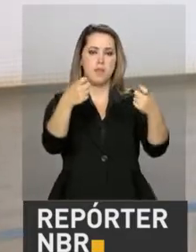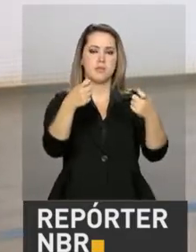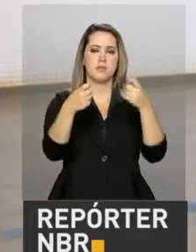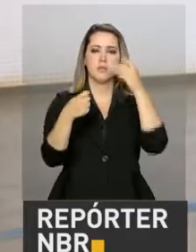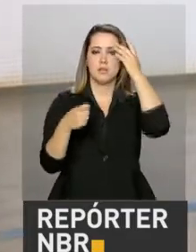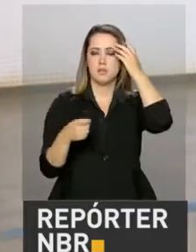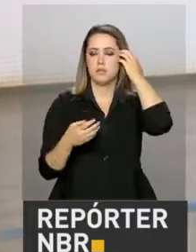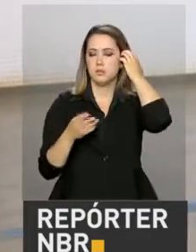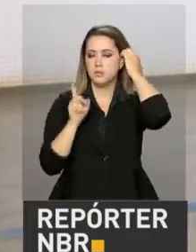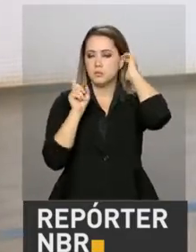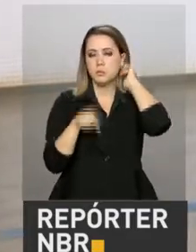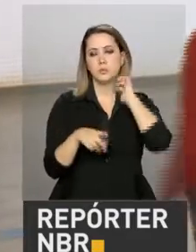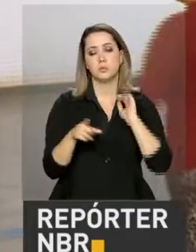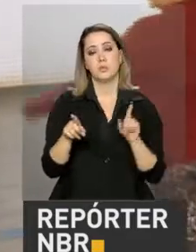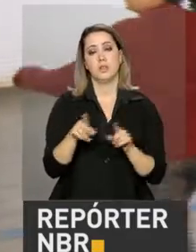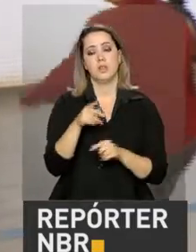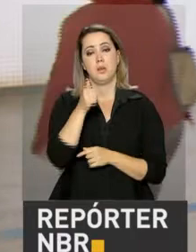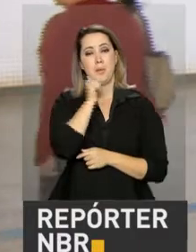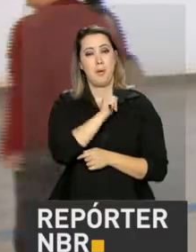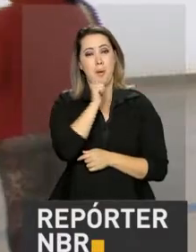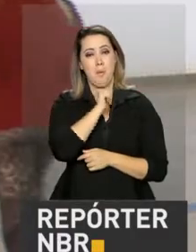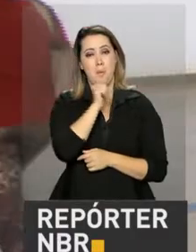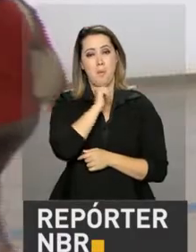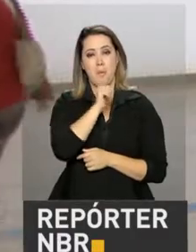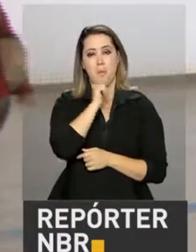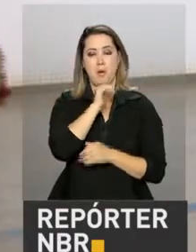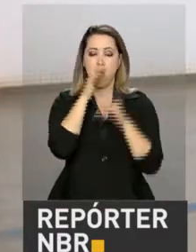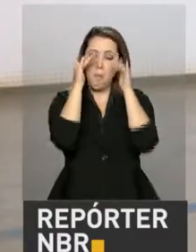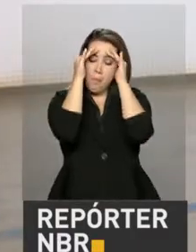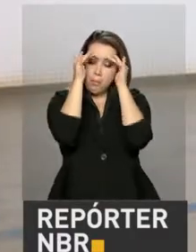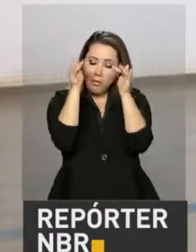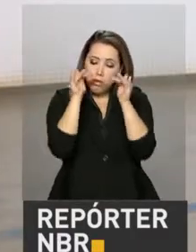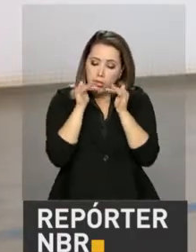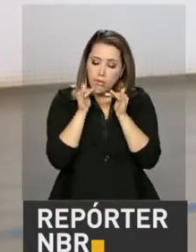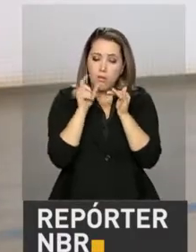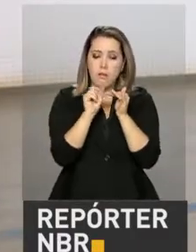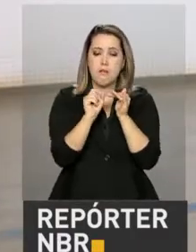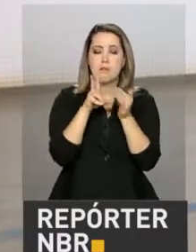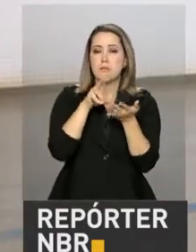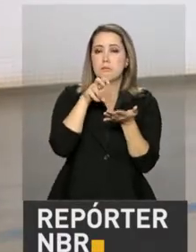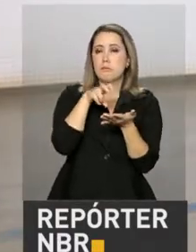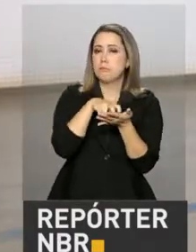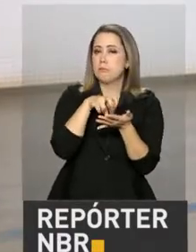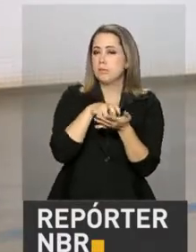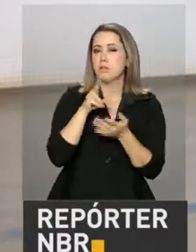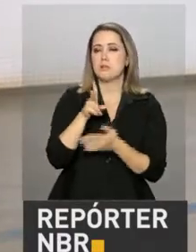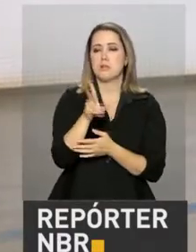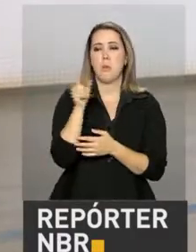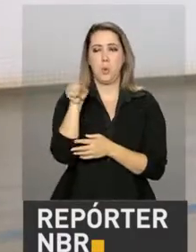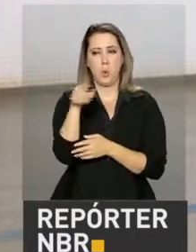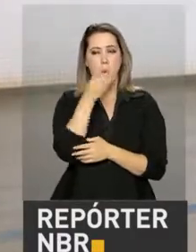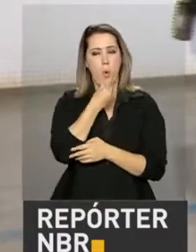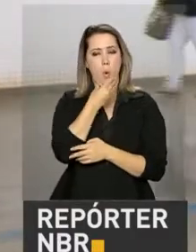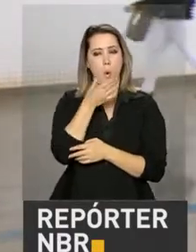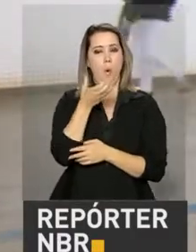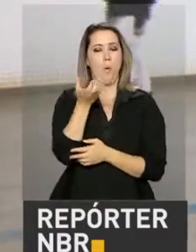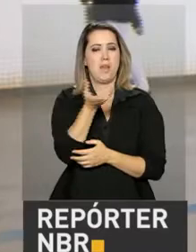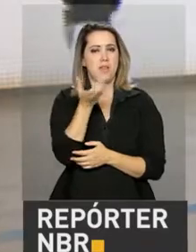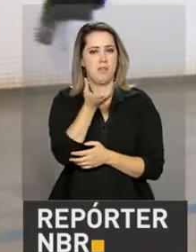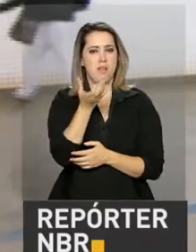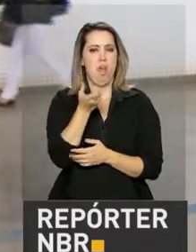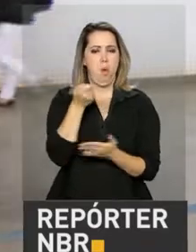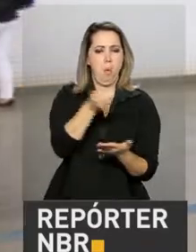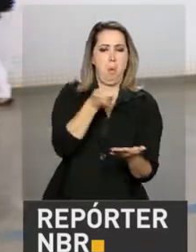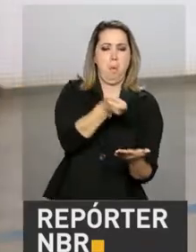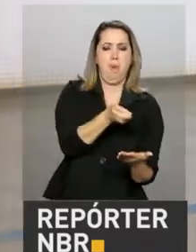E a mulher se sujeitar ao companheiro, parceiro, a fazer o que ele quer, forçar, né? Isso para